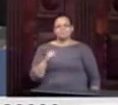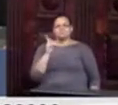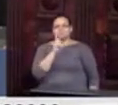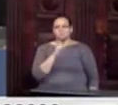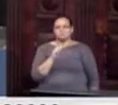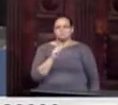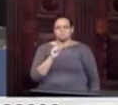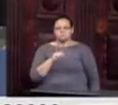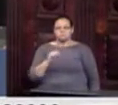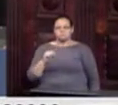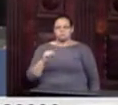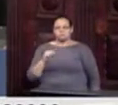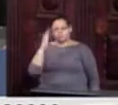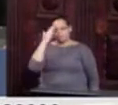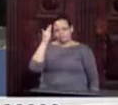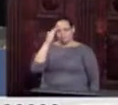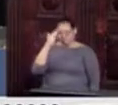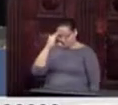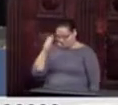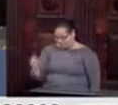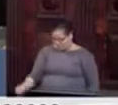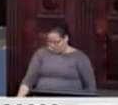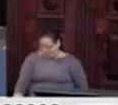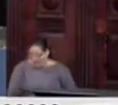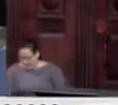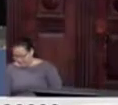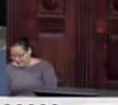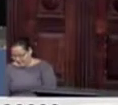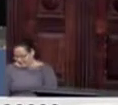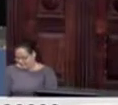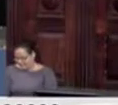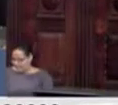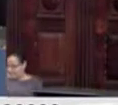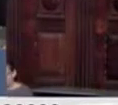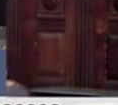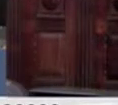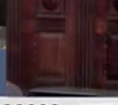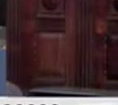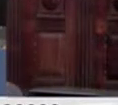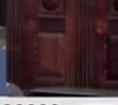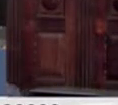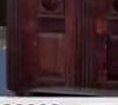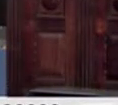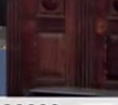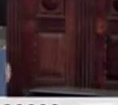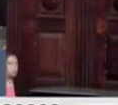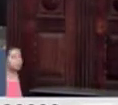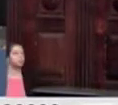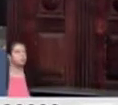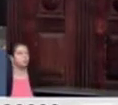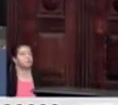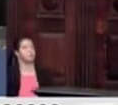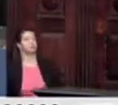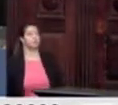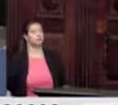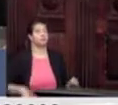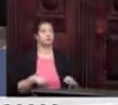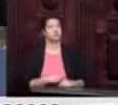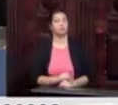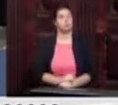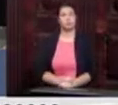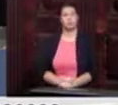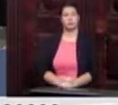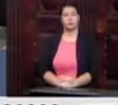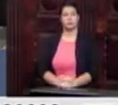viabilizar esse entendimento de reequilíbrio fiscal do Estado do Rio de Janeiro. Na oportunidade,